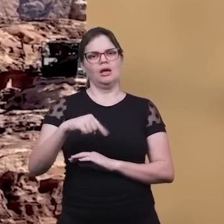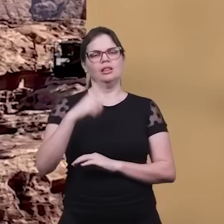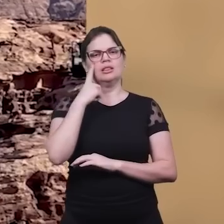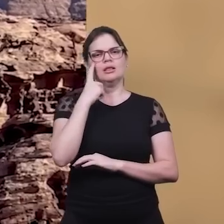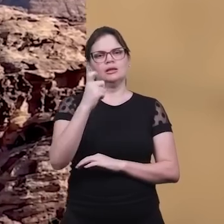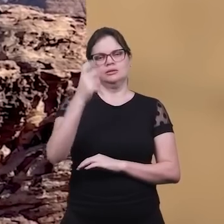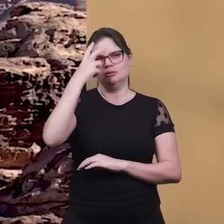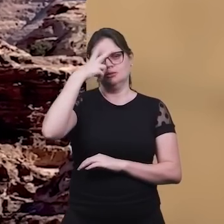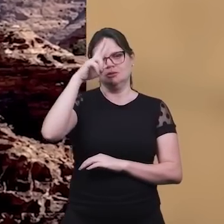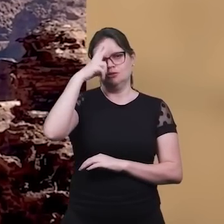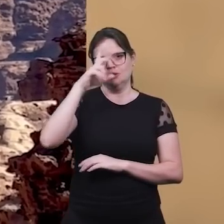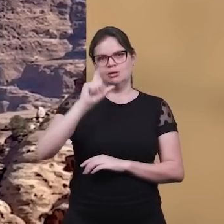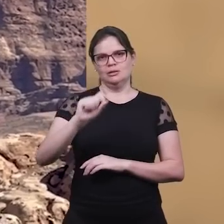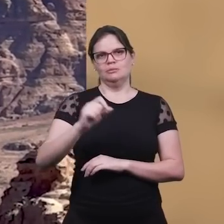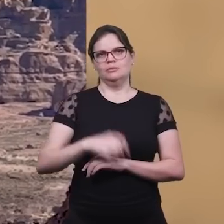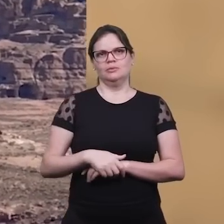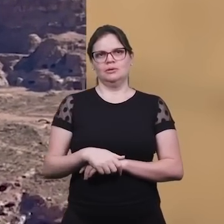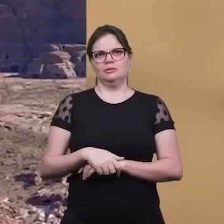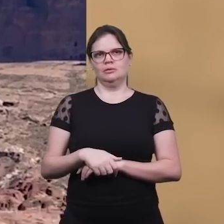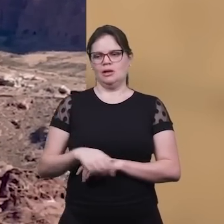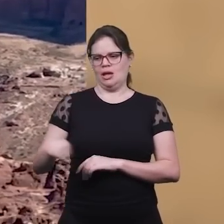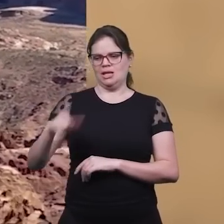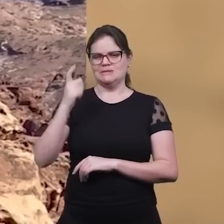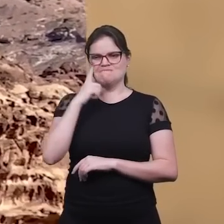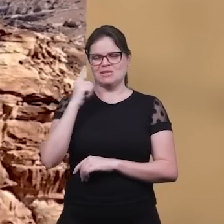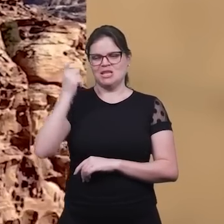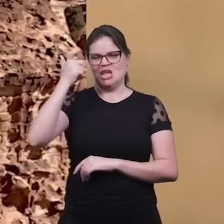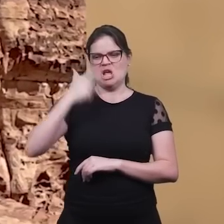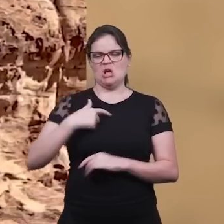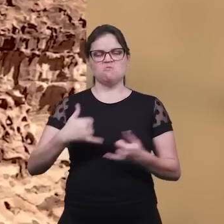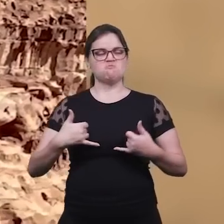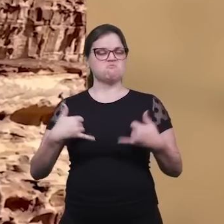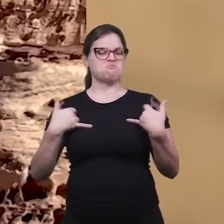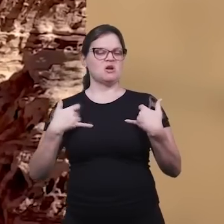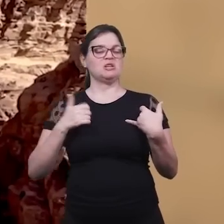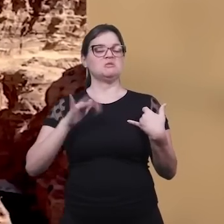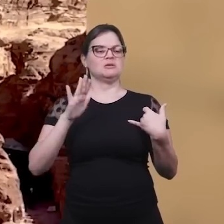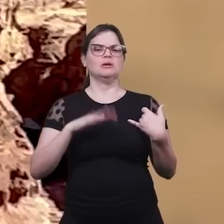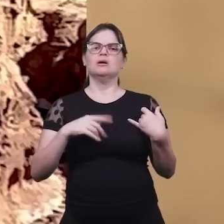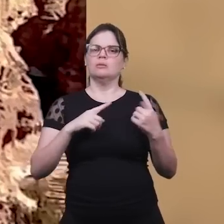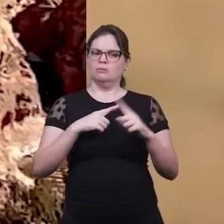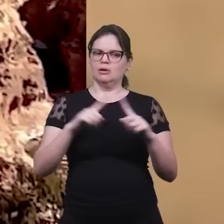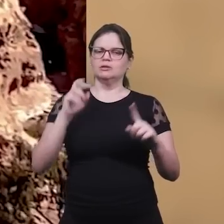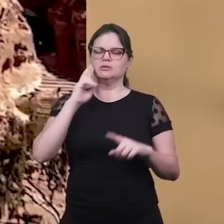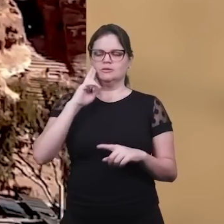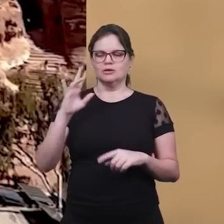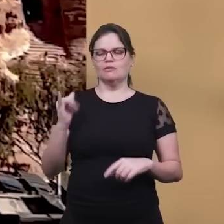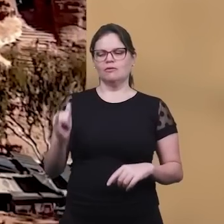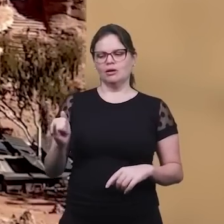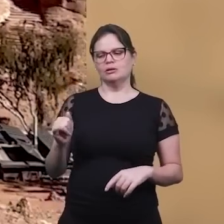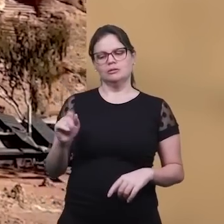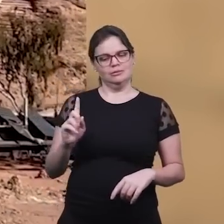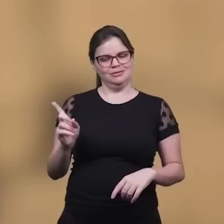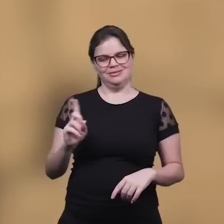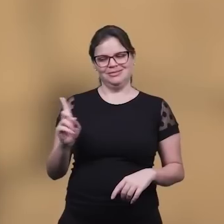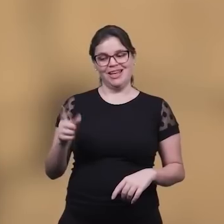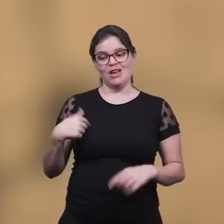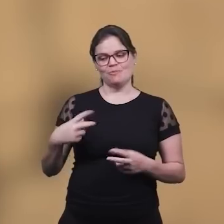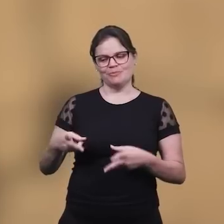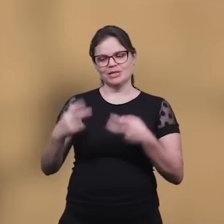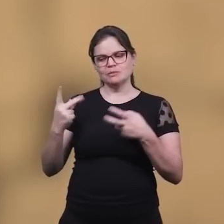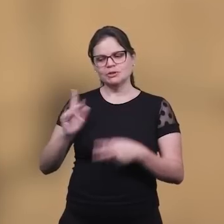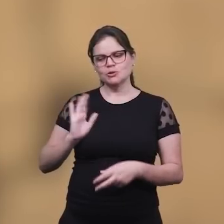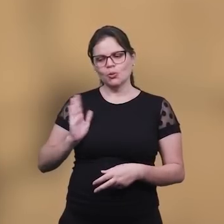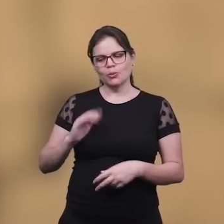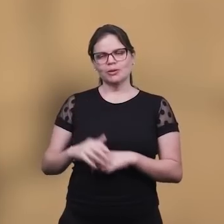que se indestrutível, né? Mas chegou o momento dela de mostrar, o Senhor fala o seguinte, não, olha só, e